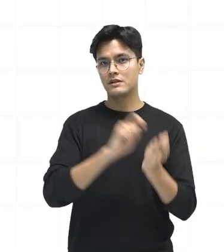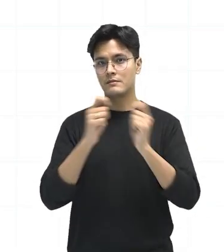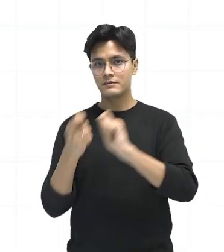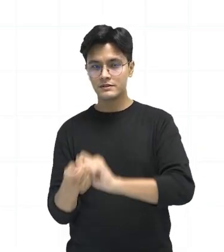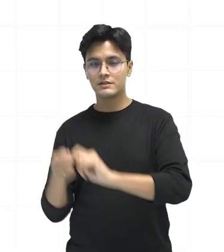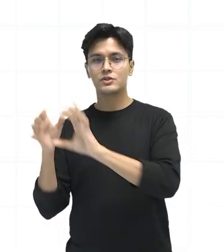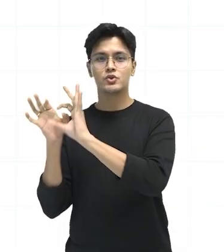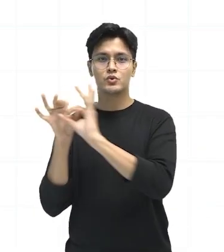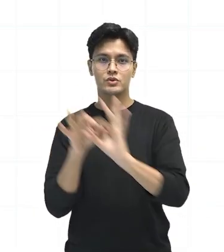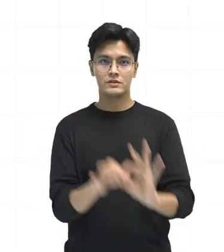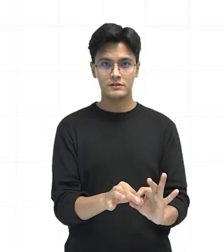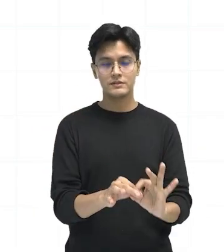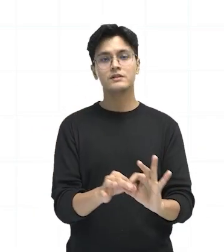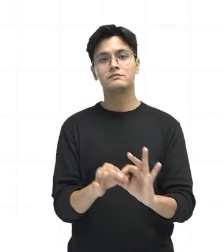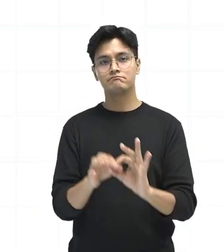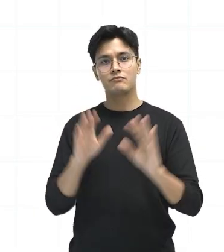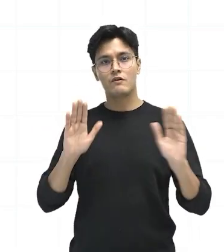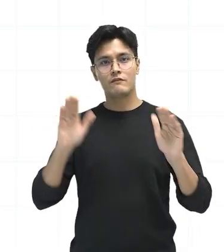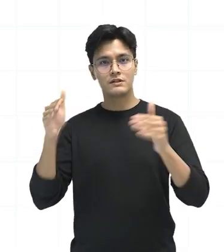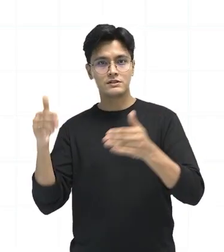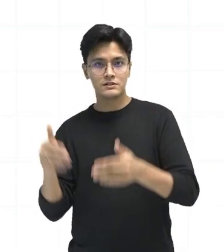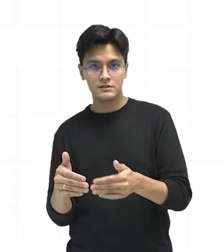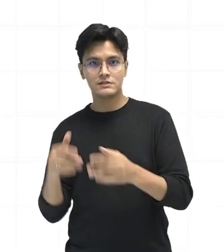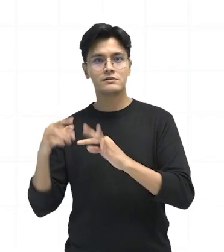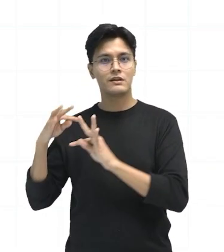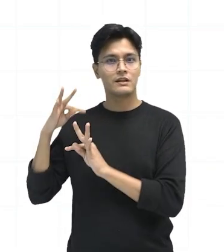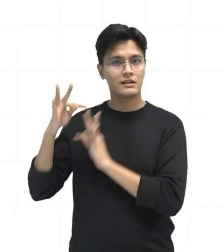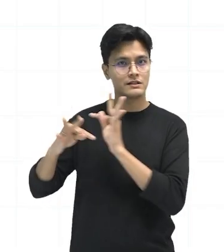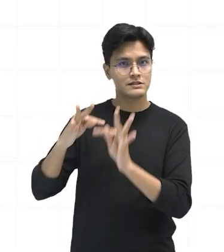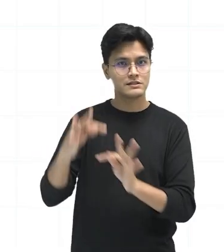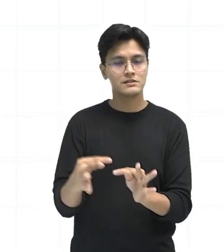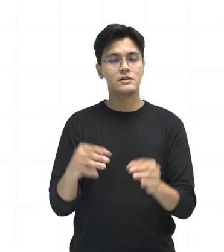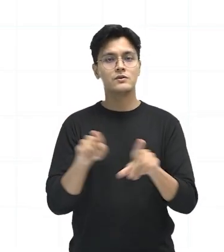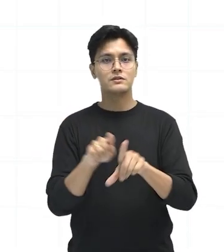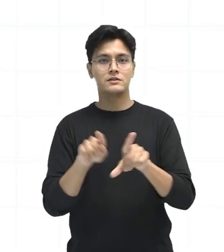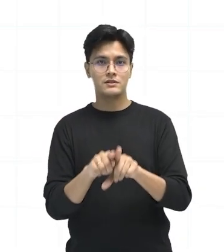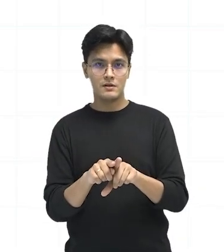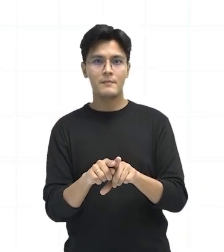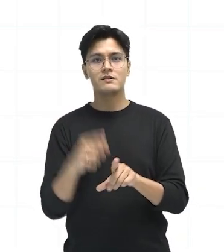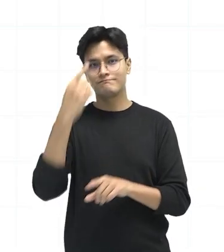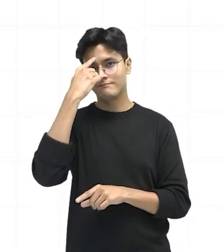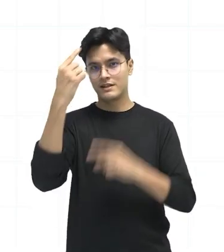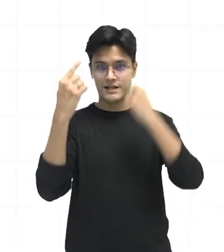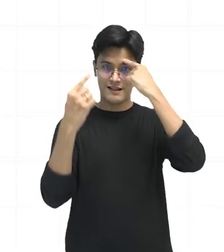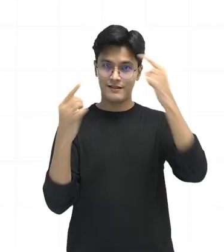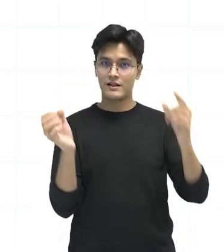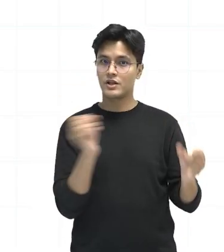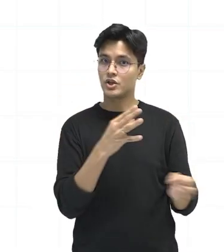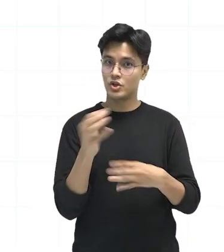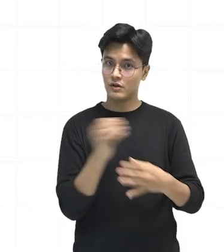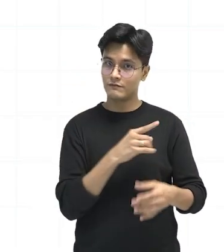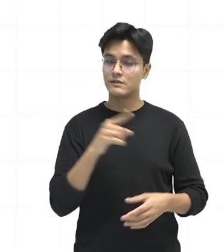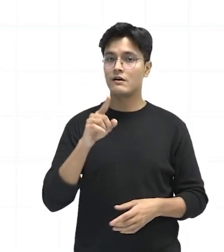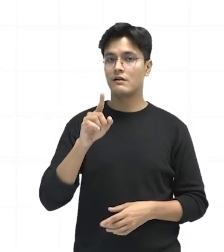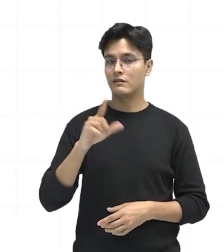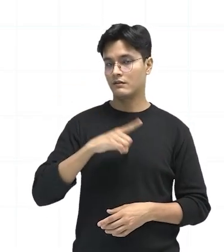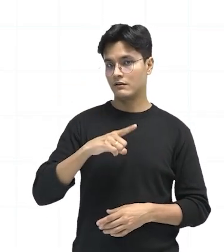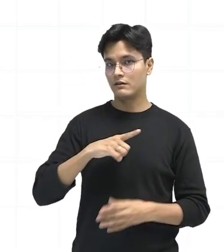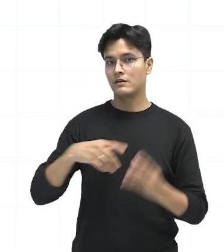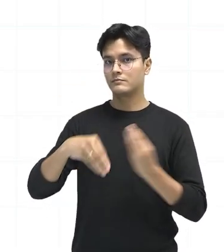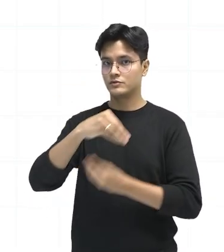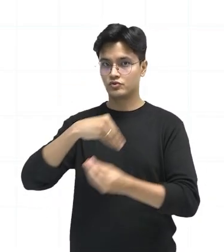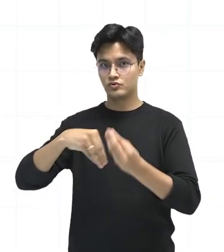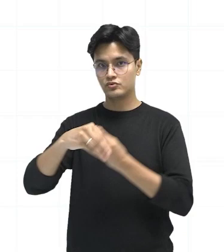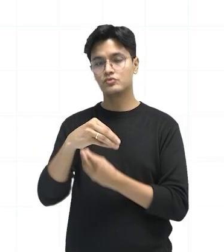tanto a tradição quanto a inovação. Então é uma mistura ali, da regional com a